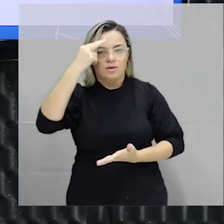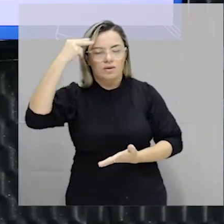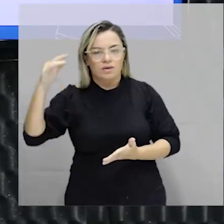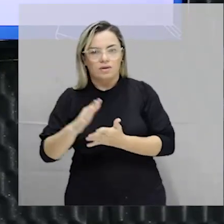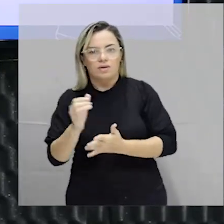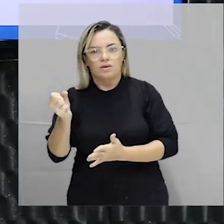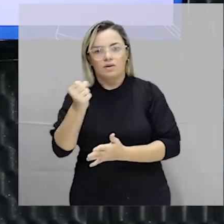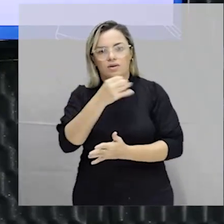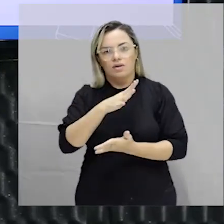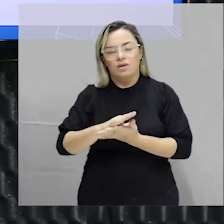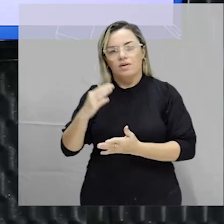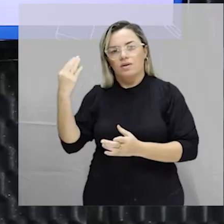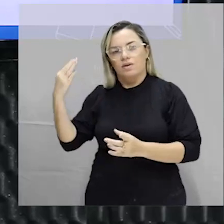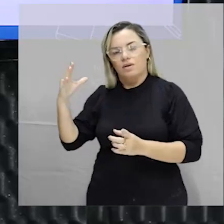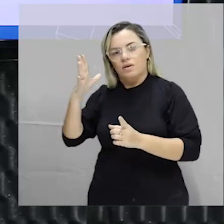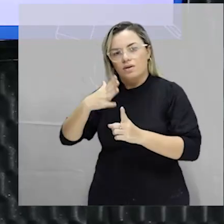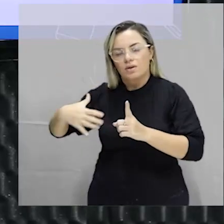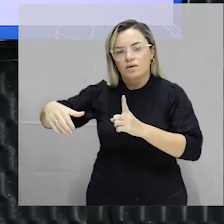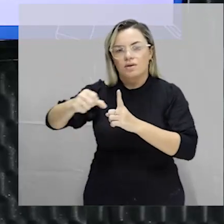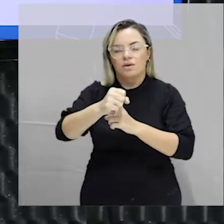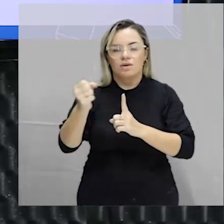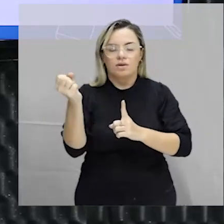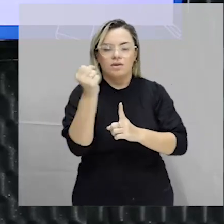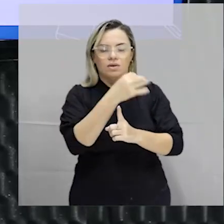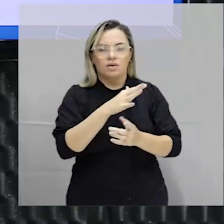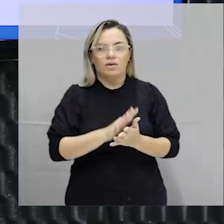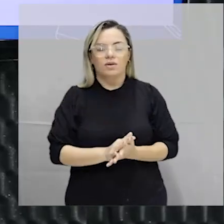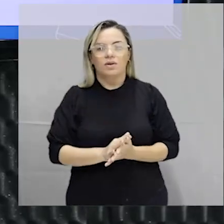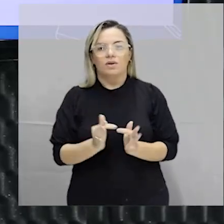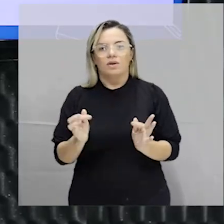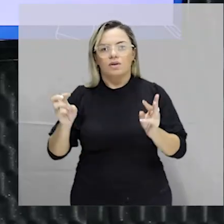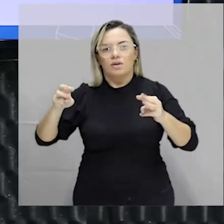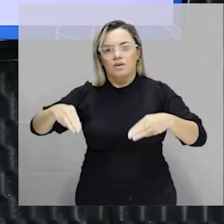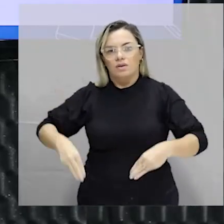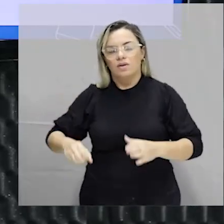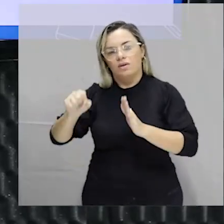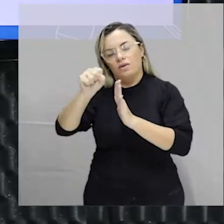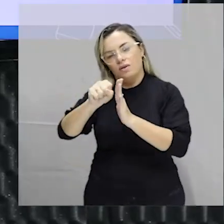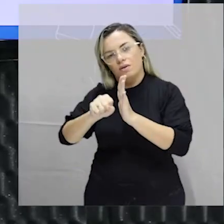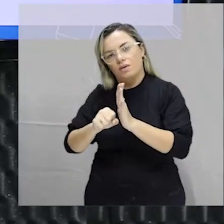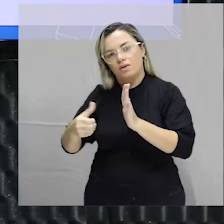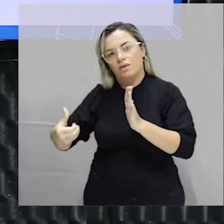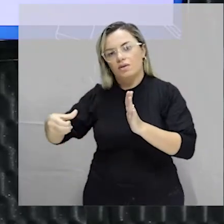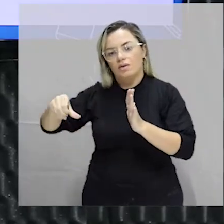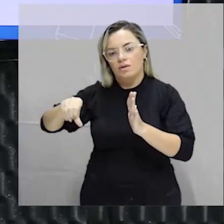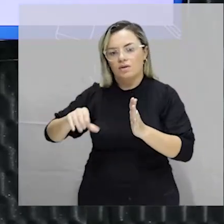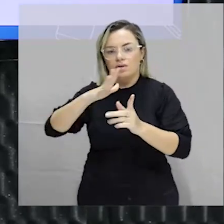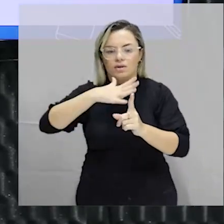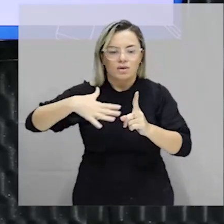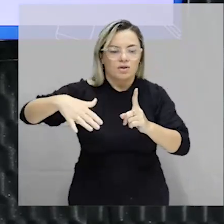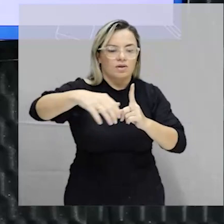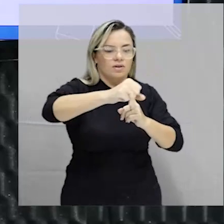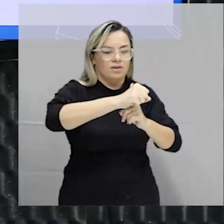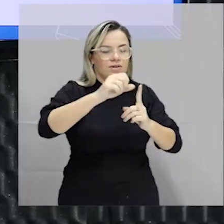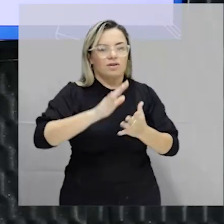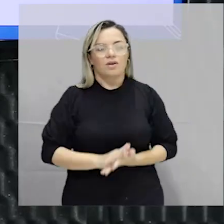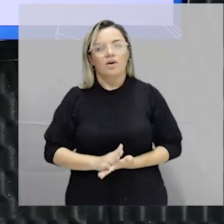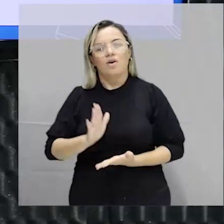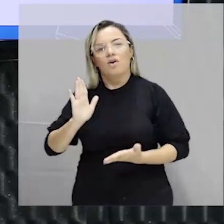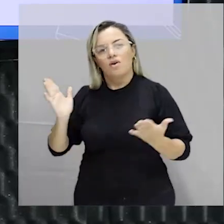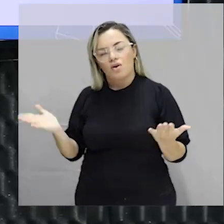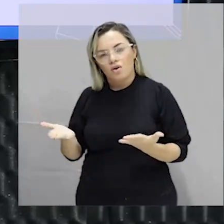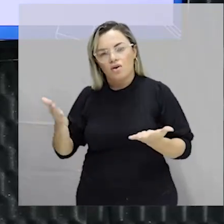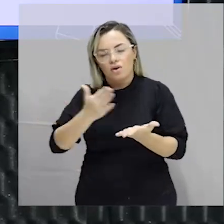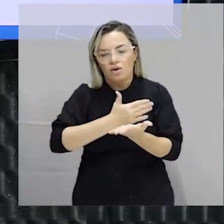nova ciência, dessa ciência moderna criada no final do século XIX, chamada sociologia. E a gente começa a aula de